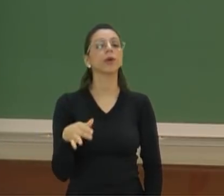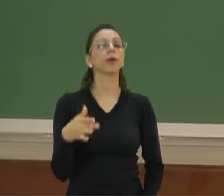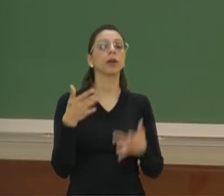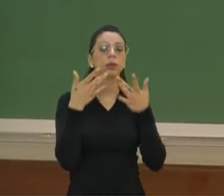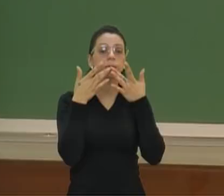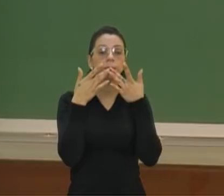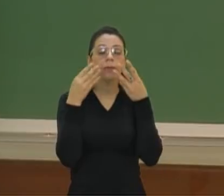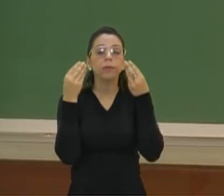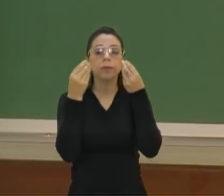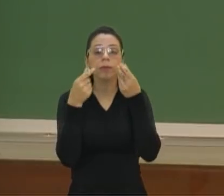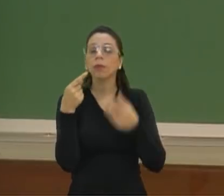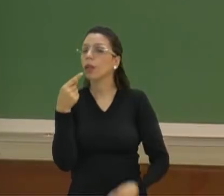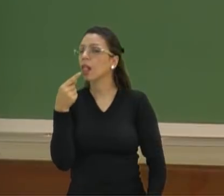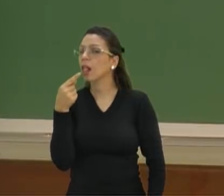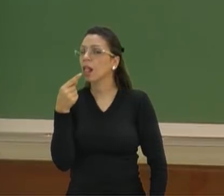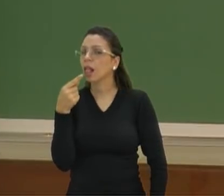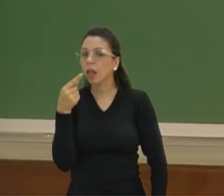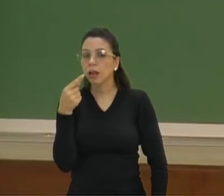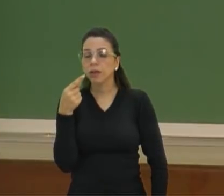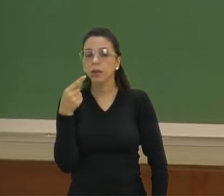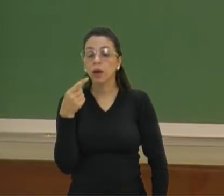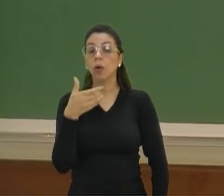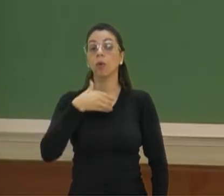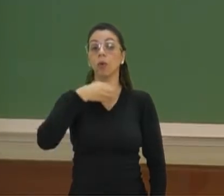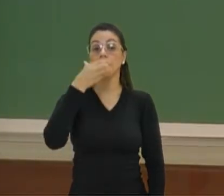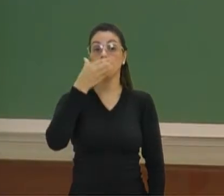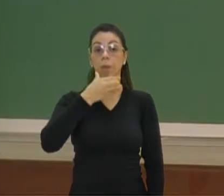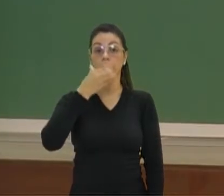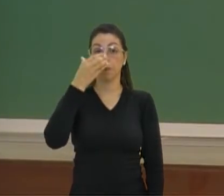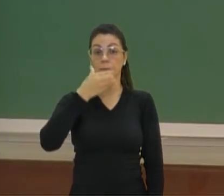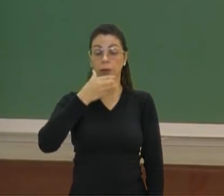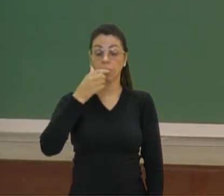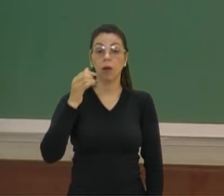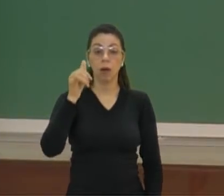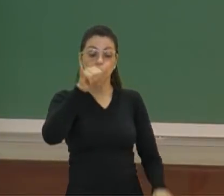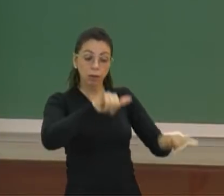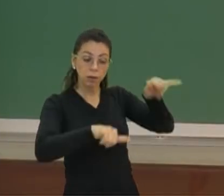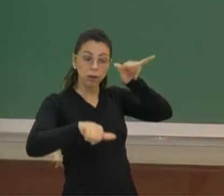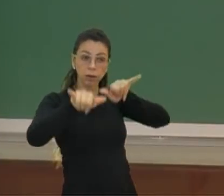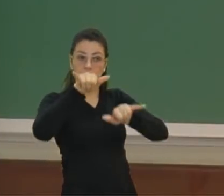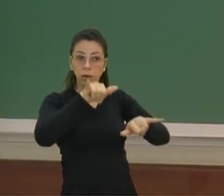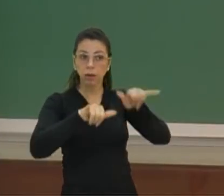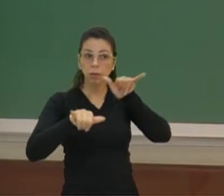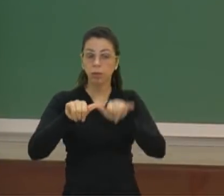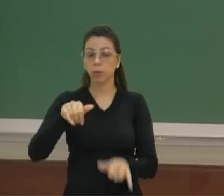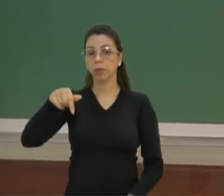paladar. Você encosta ao alimento, é uma substância química,